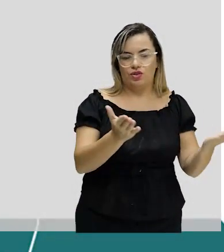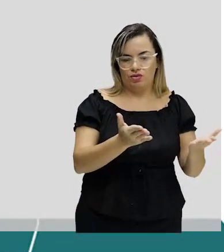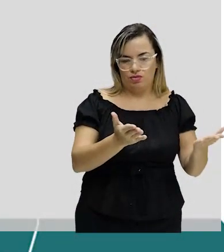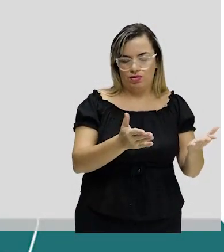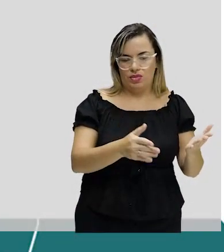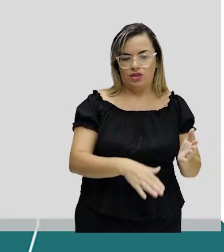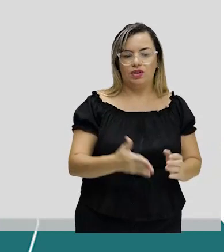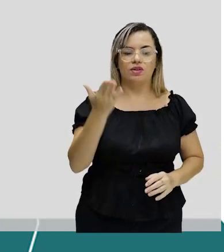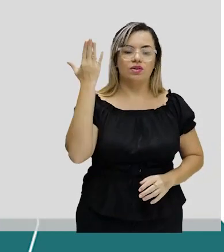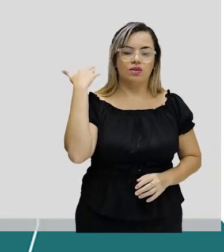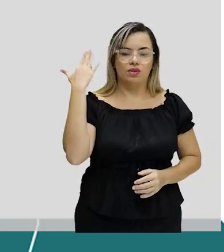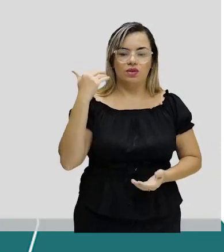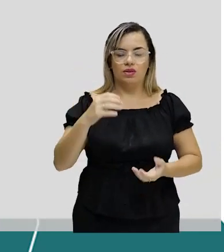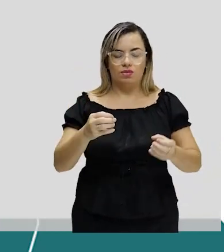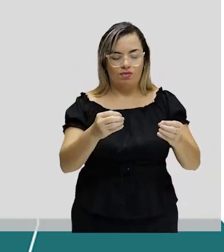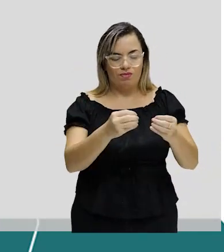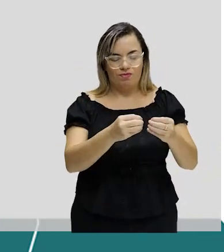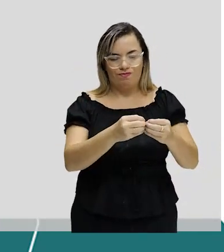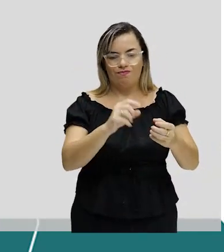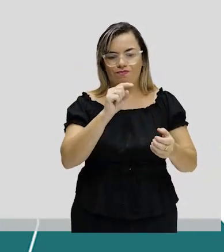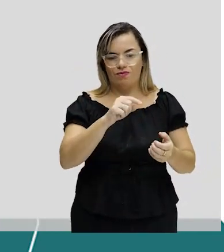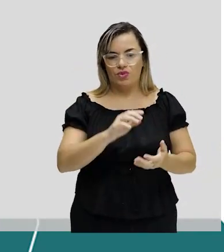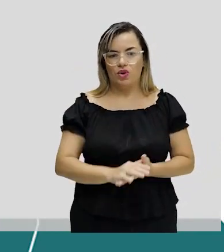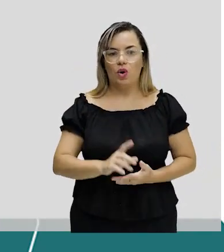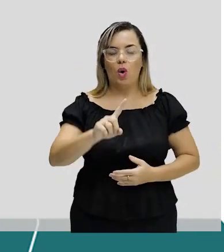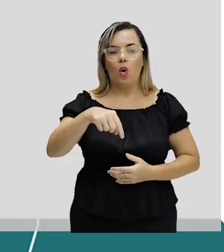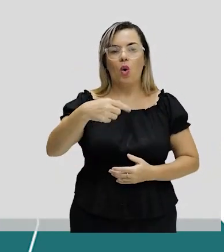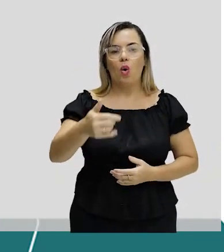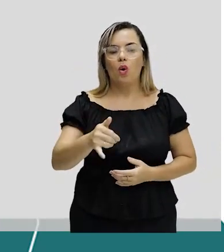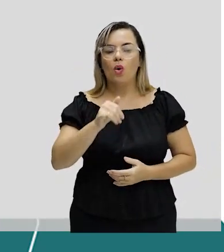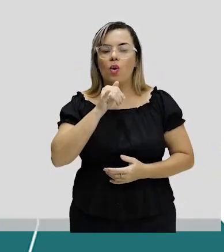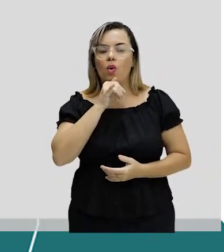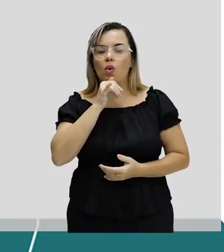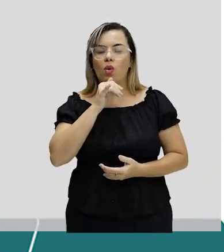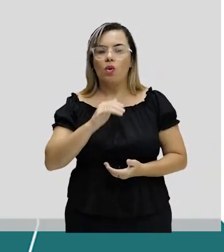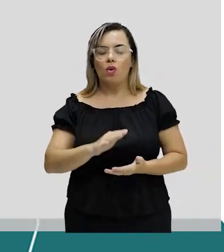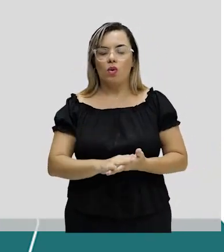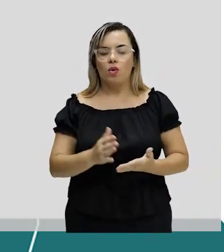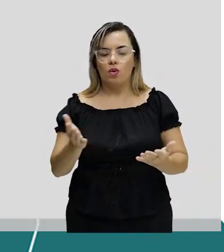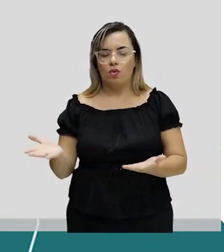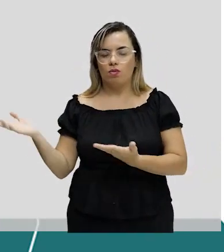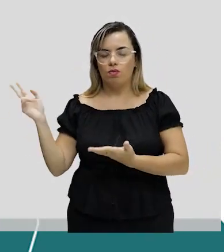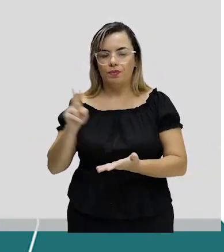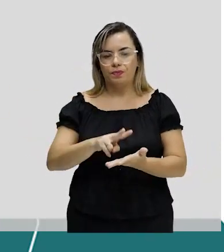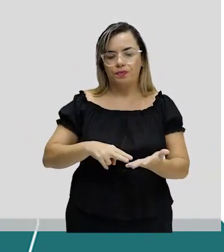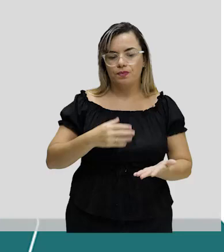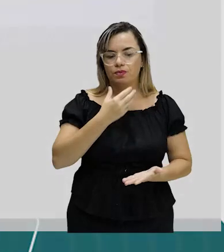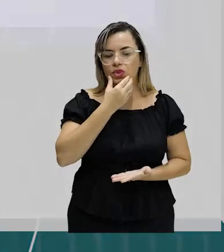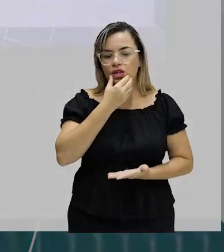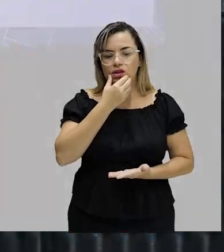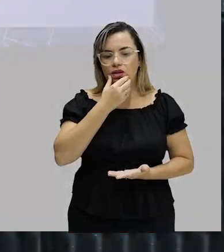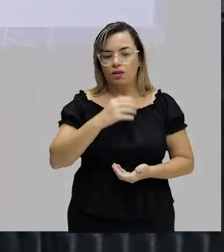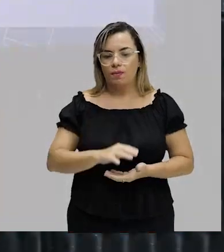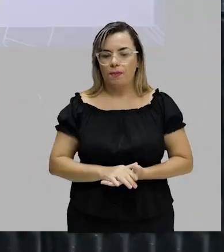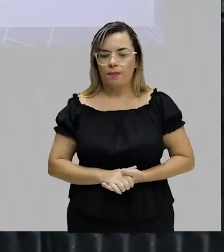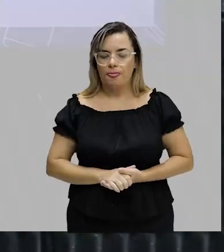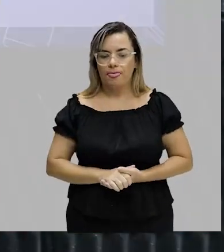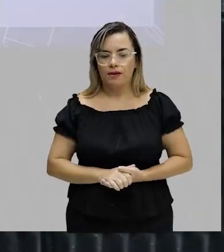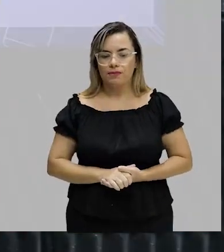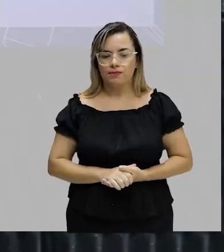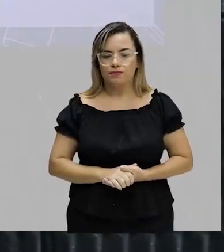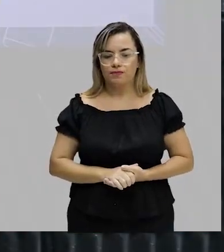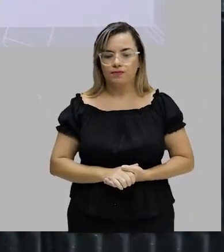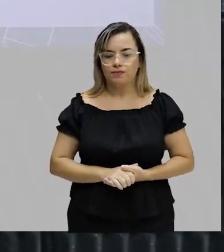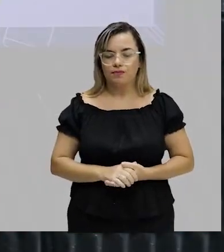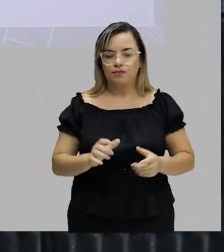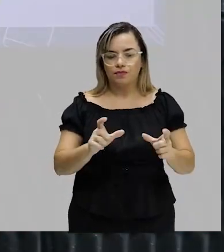exemplo. By the time I moved into my own apartment, I had finished the call. No horário ou na hora